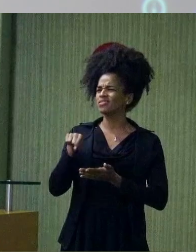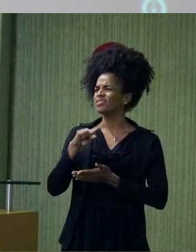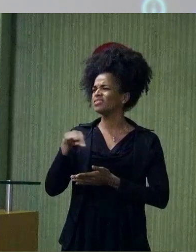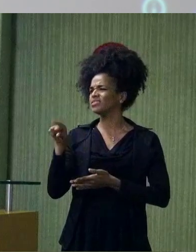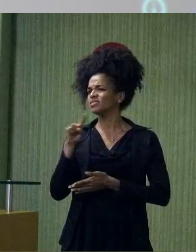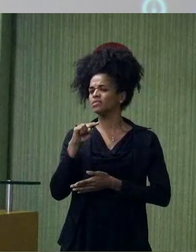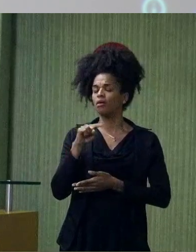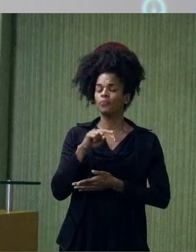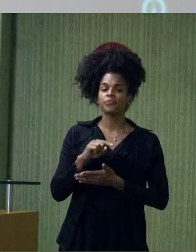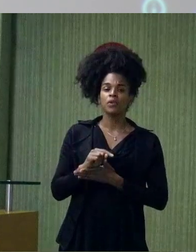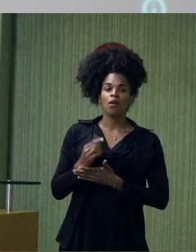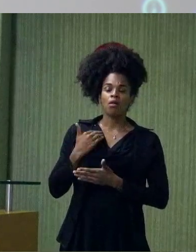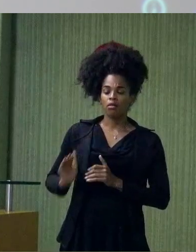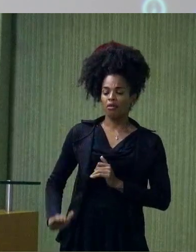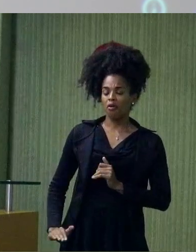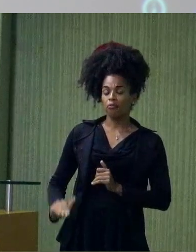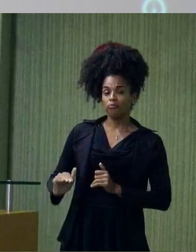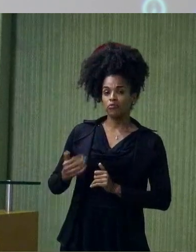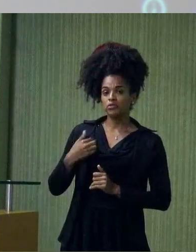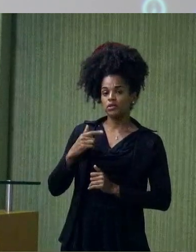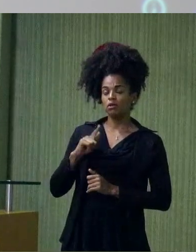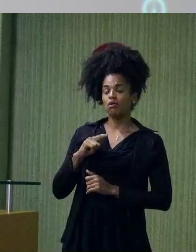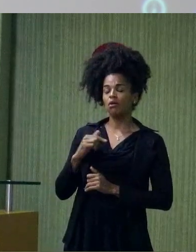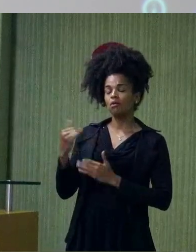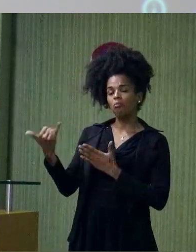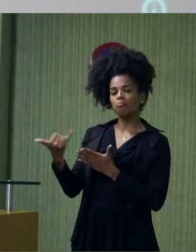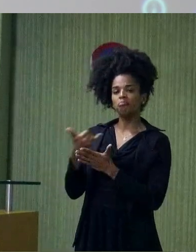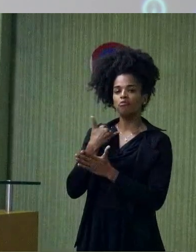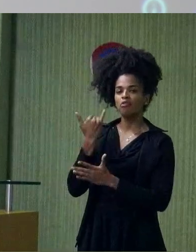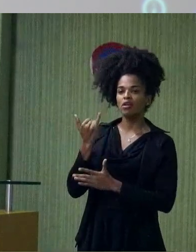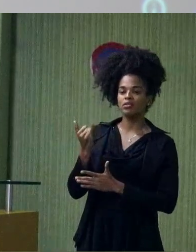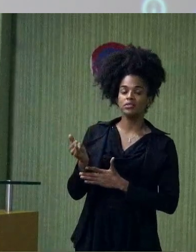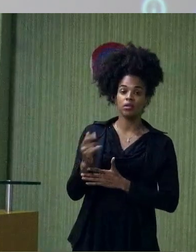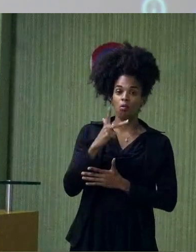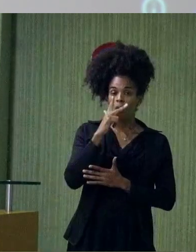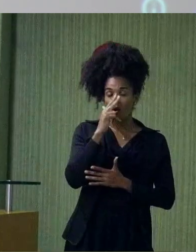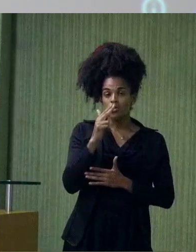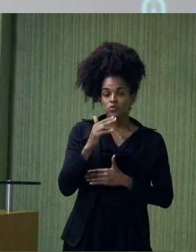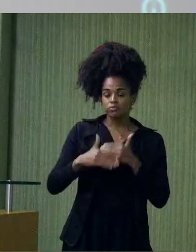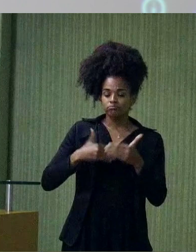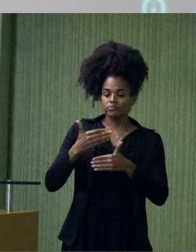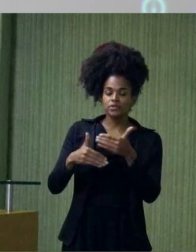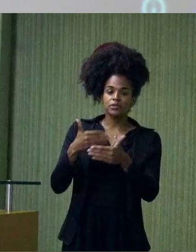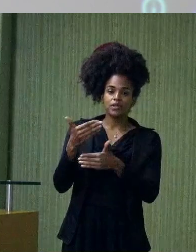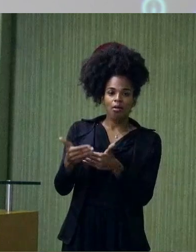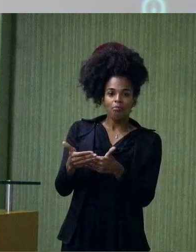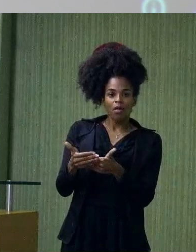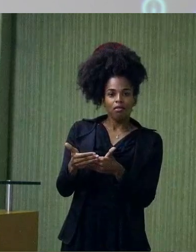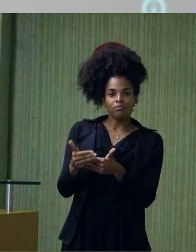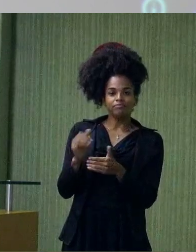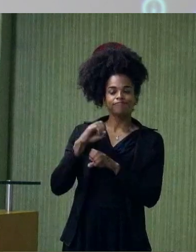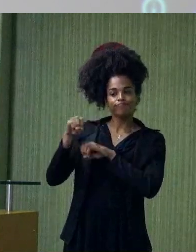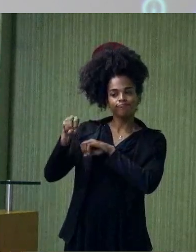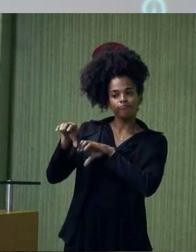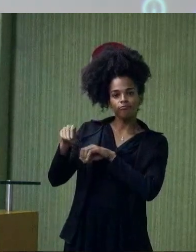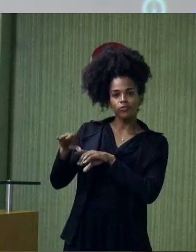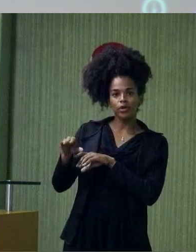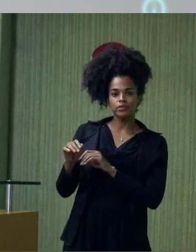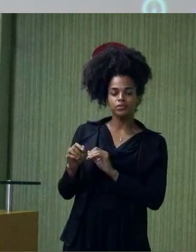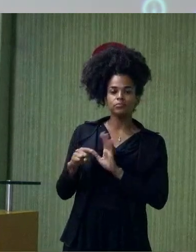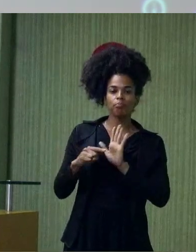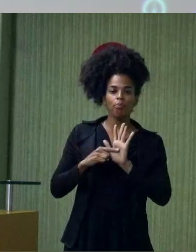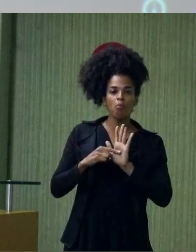ela quanto mais você trabalha na educação menos a gente trabalha na infância e isso me impactou ela falar isso porque